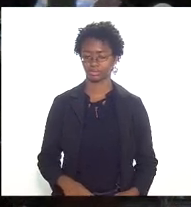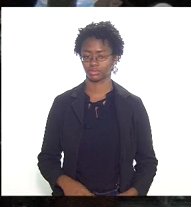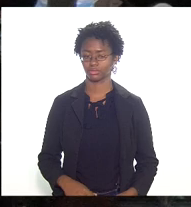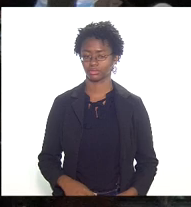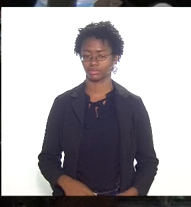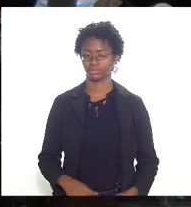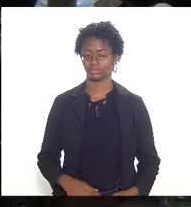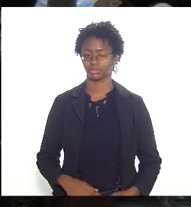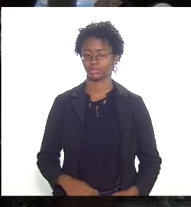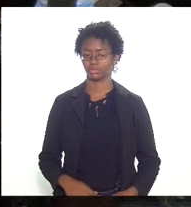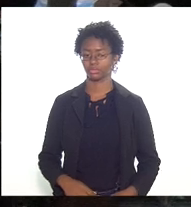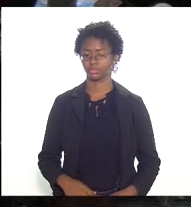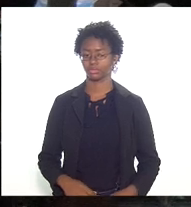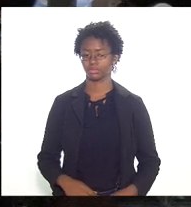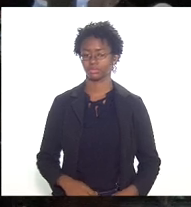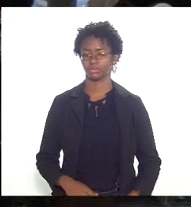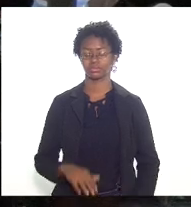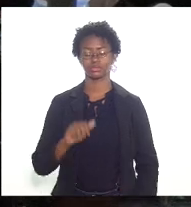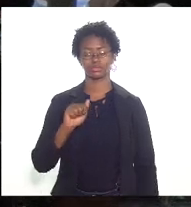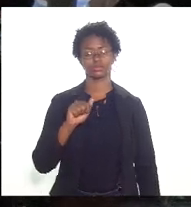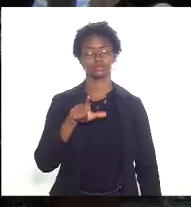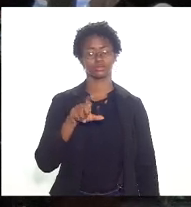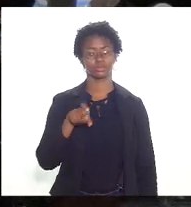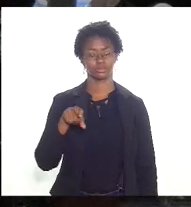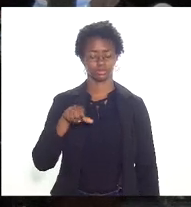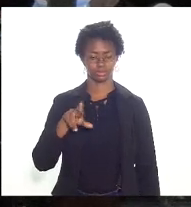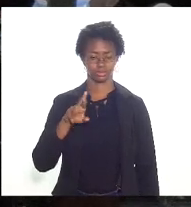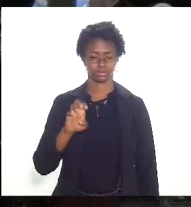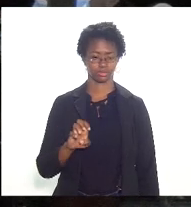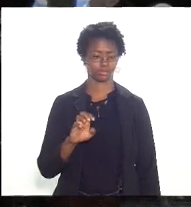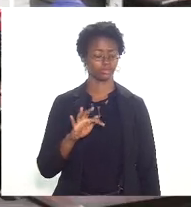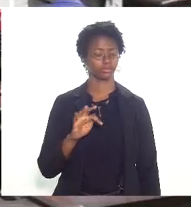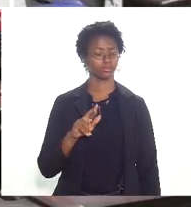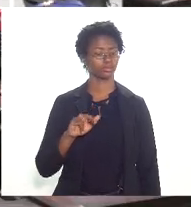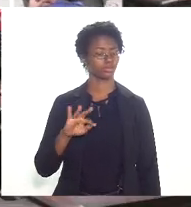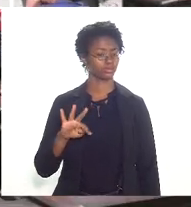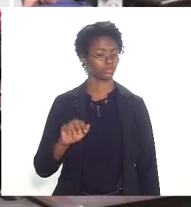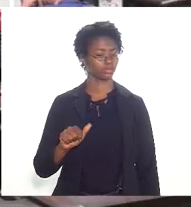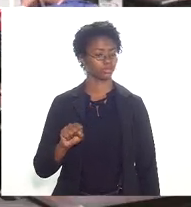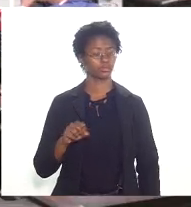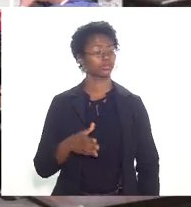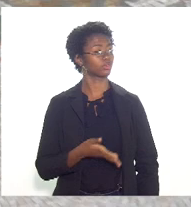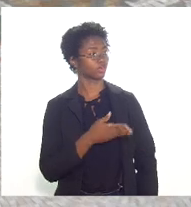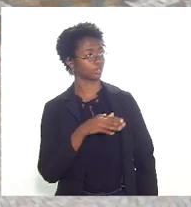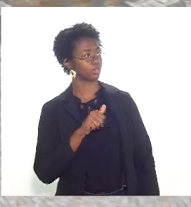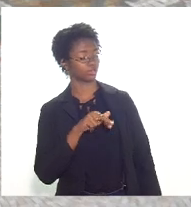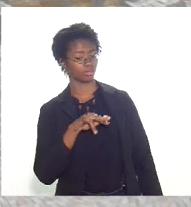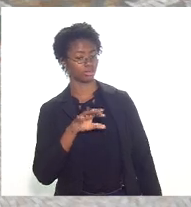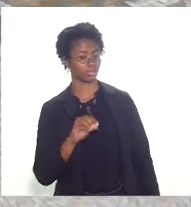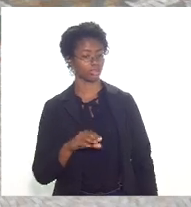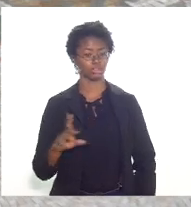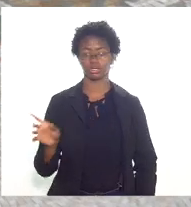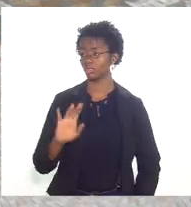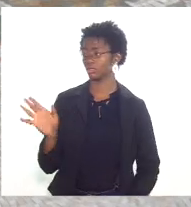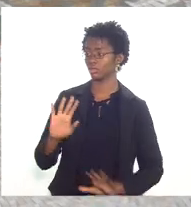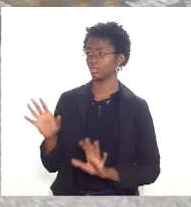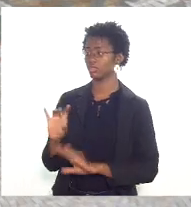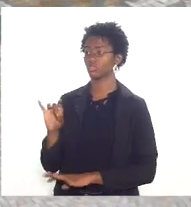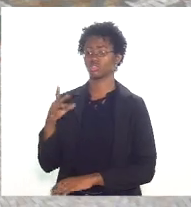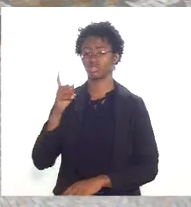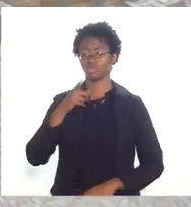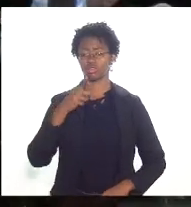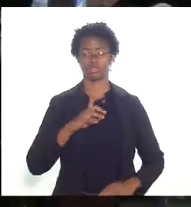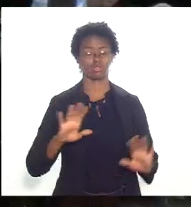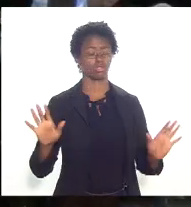o Alexandre Freitas mas Pacheco não não eu não quero fazer alguma pela olha só é na verdade a questão de ordem rápido